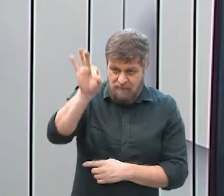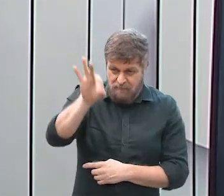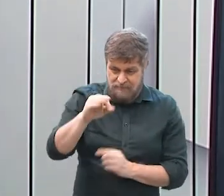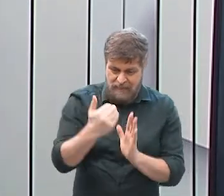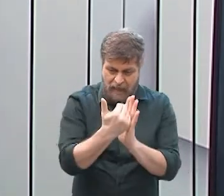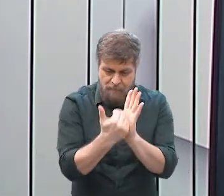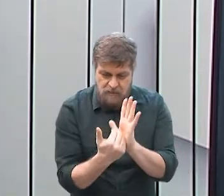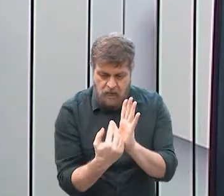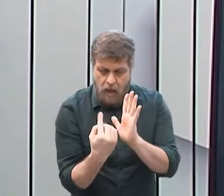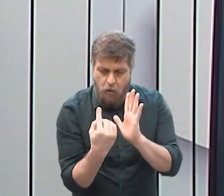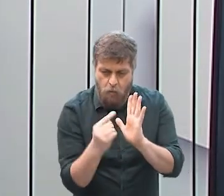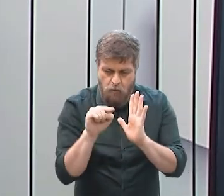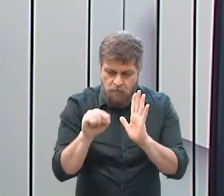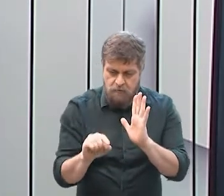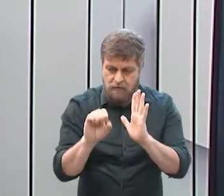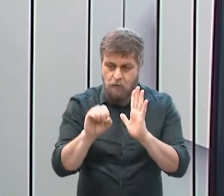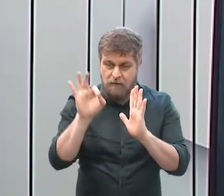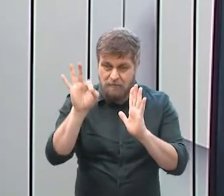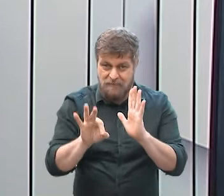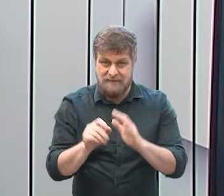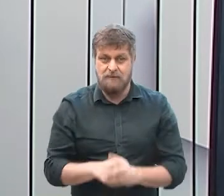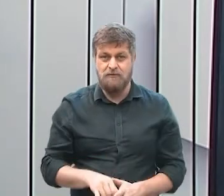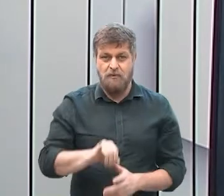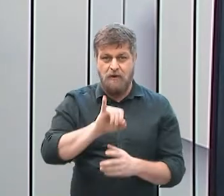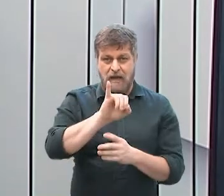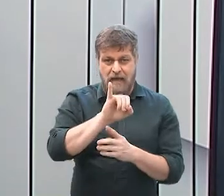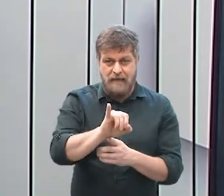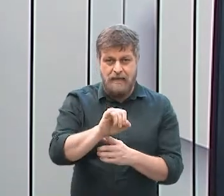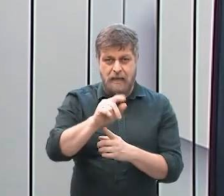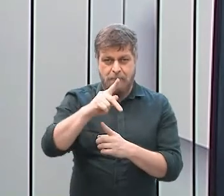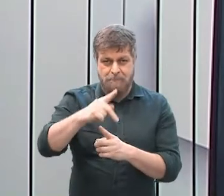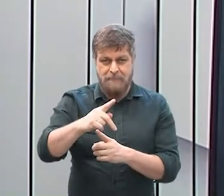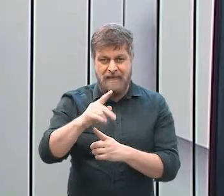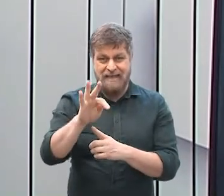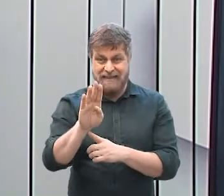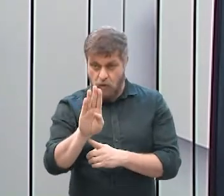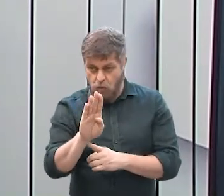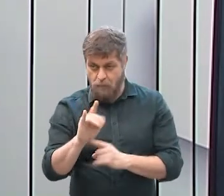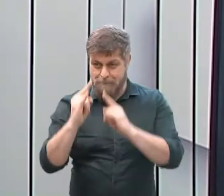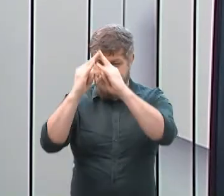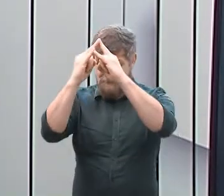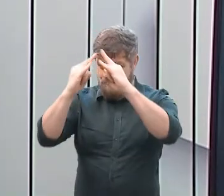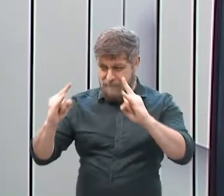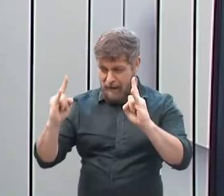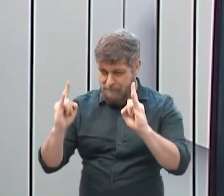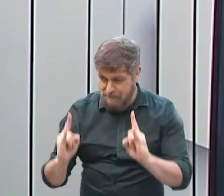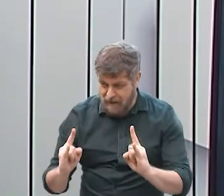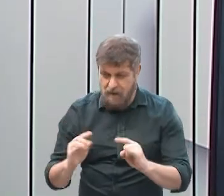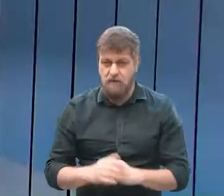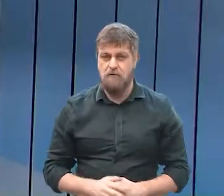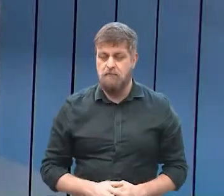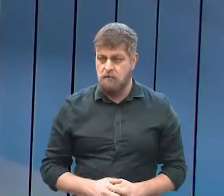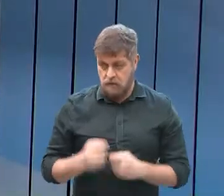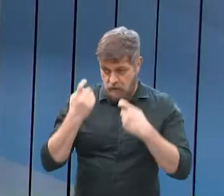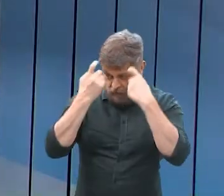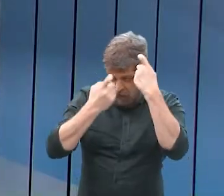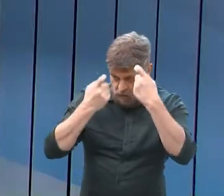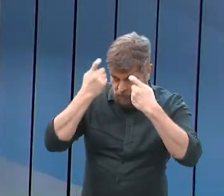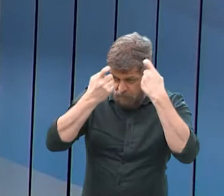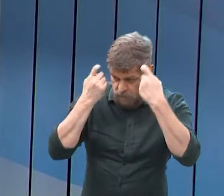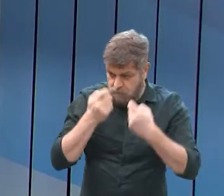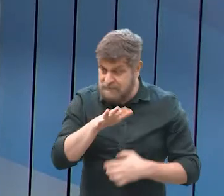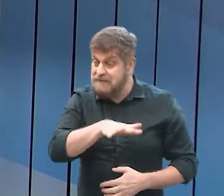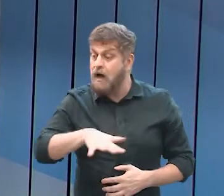para 1,8% do IPTU para galpões e barracões aqui de Campinas. É uma preocupação com